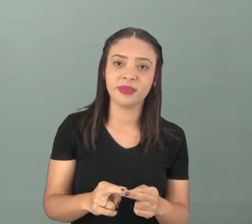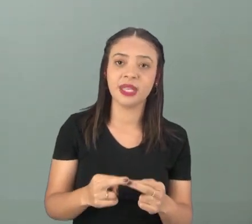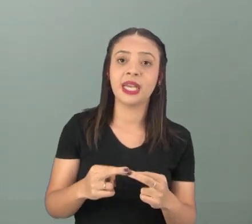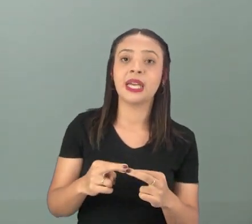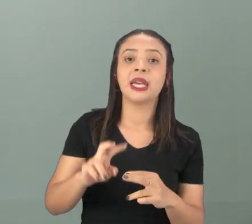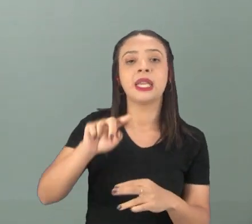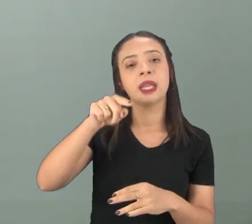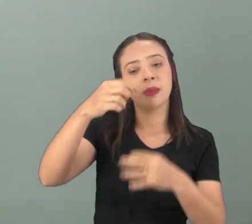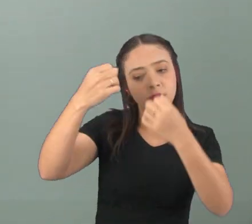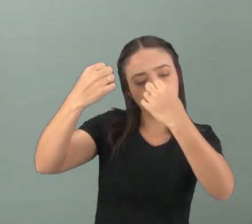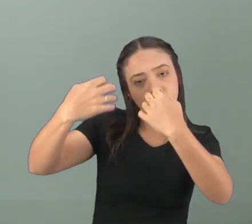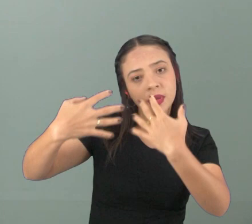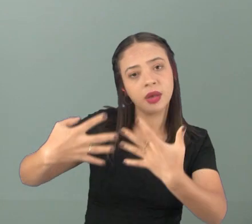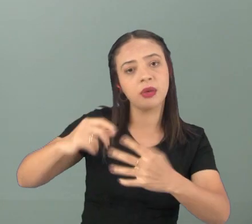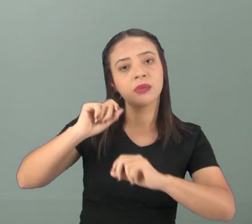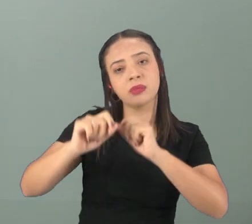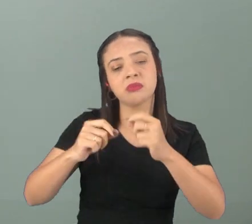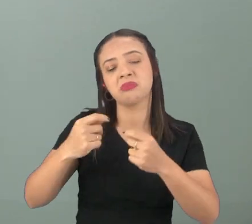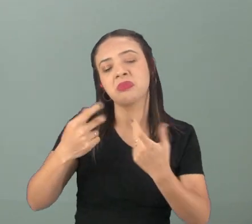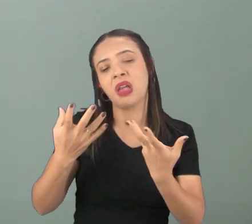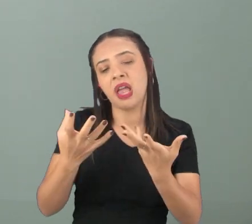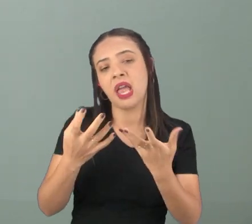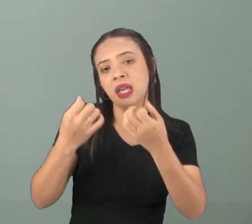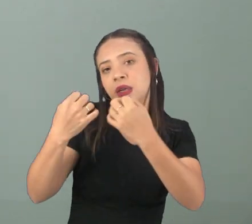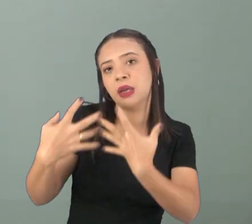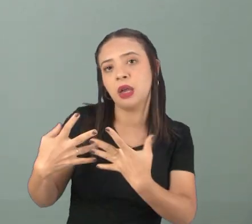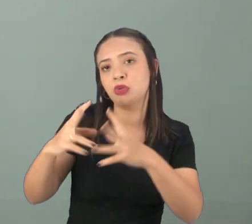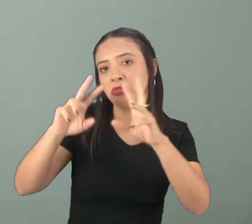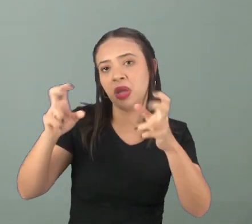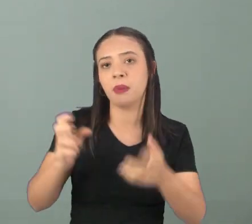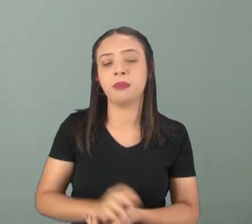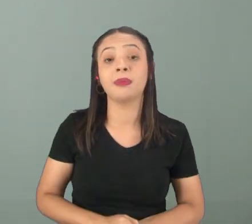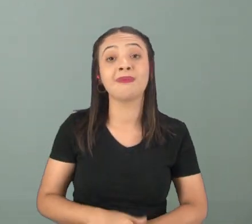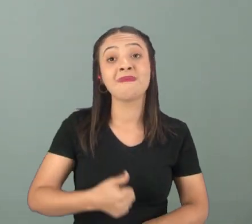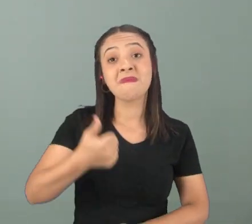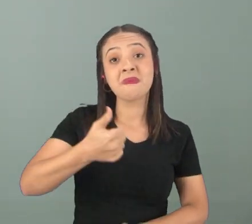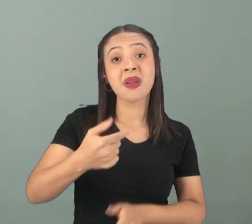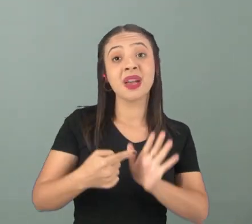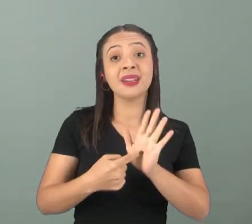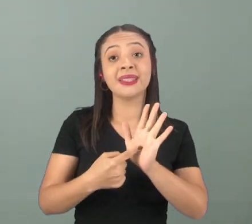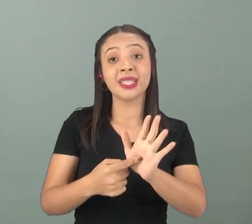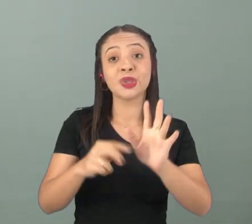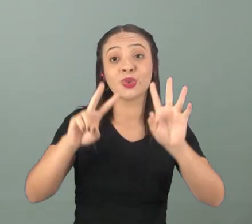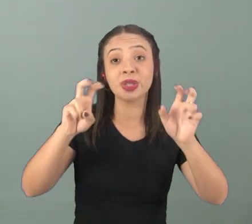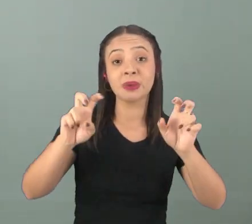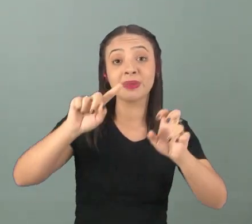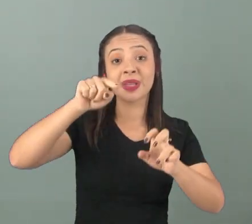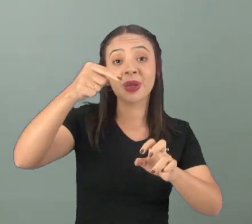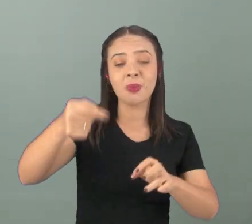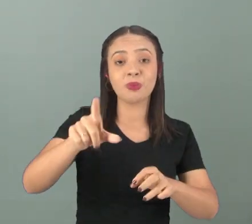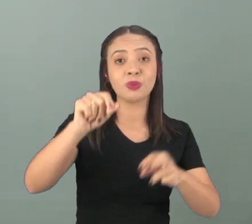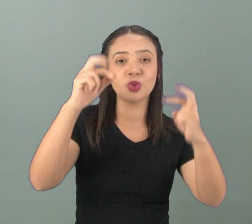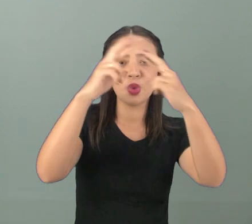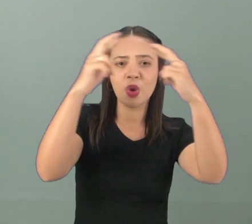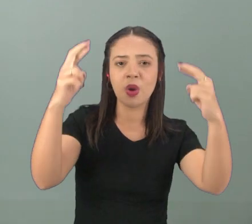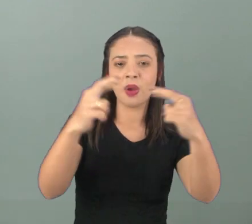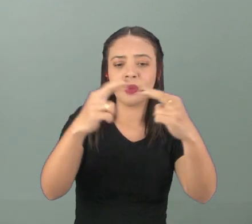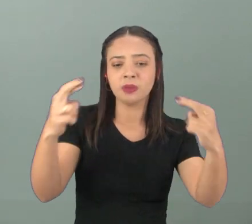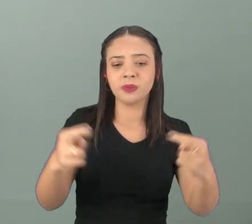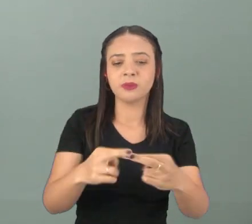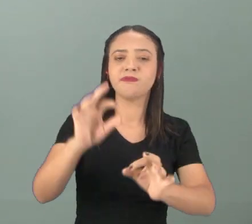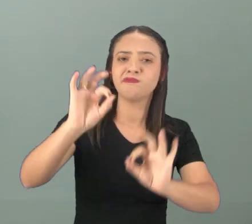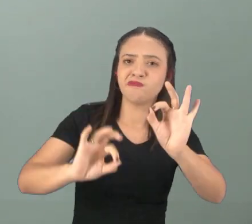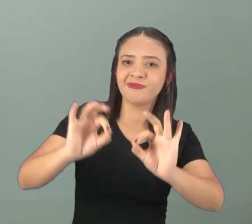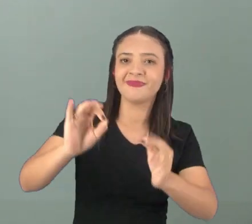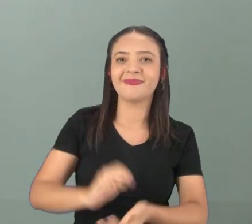sobre aquele determinado assunto, seja ele qual for. Primeiro você define o assunto, algumas rimas e depois organiza. Que tal?